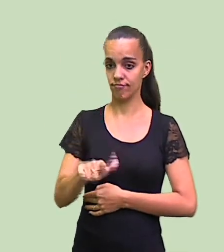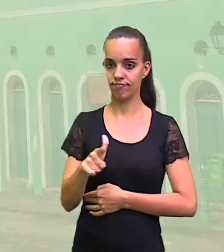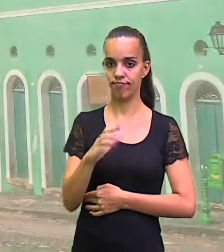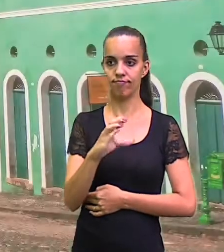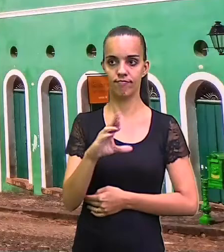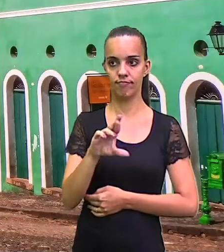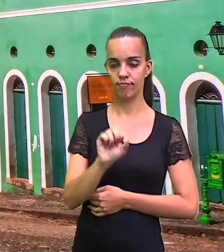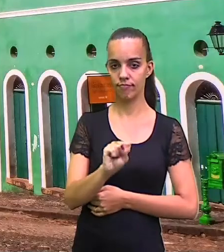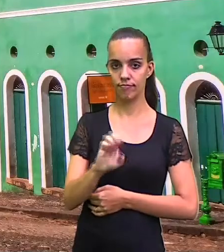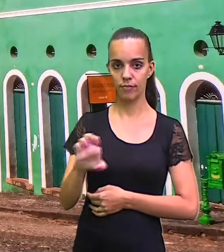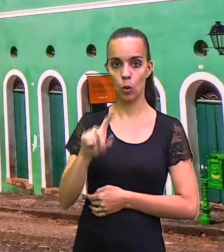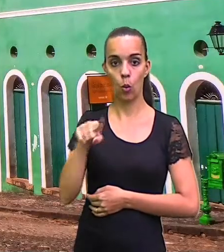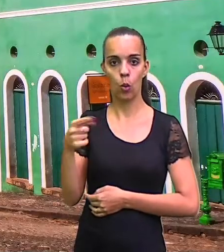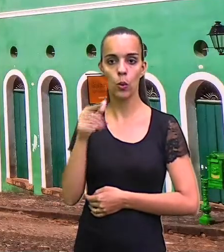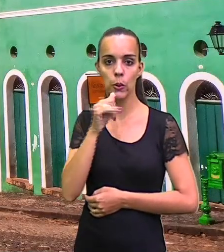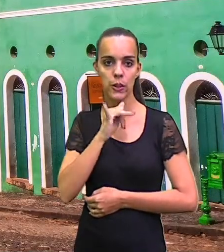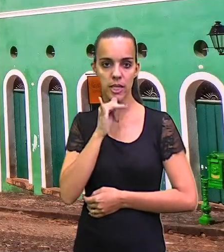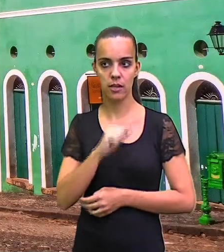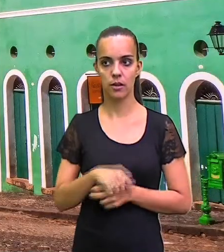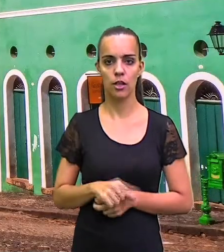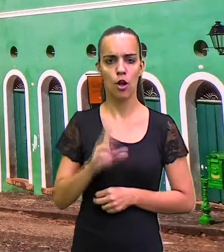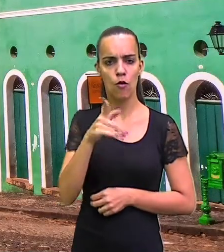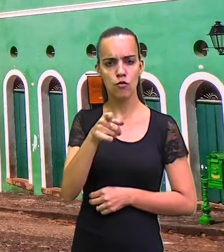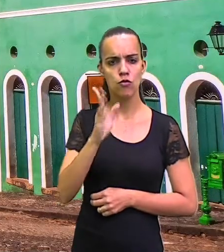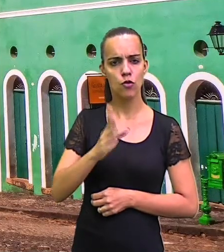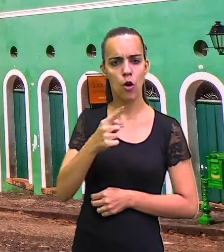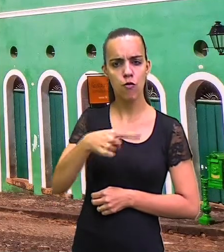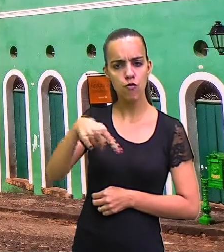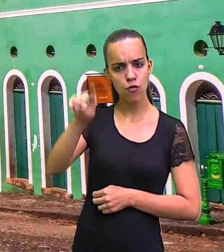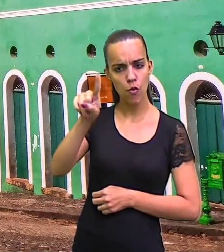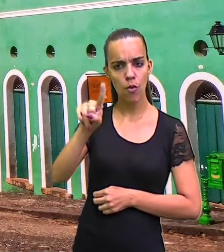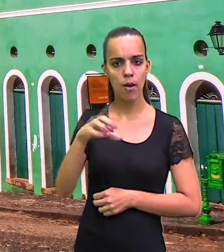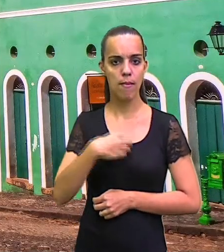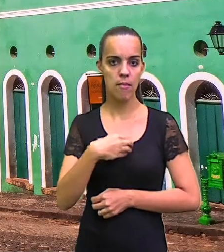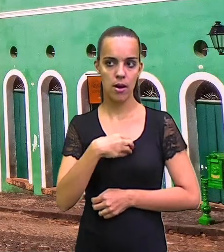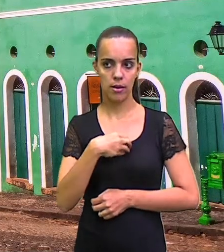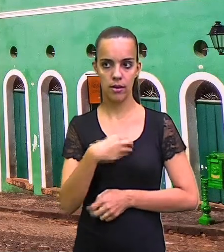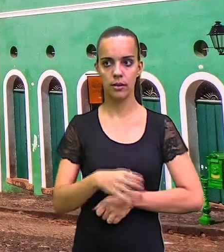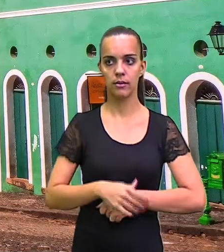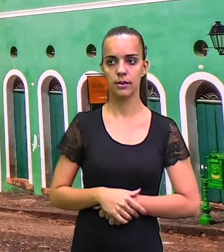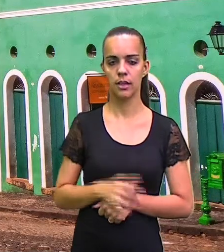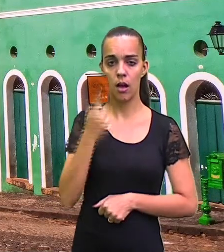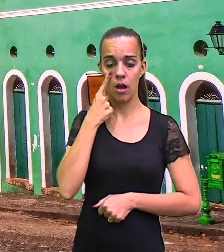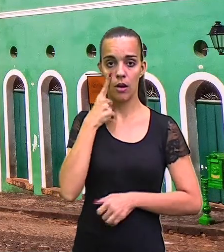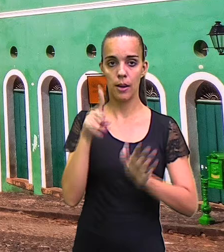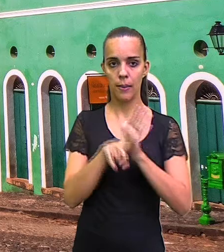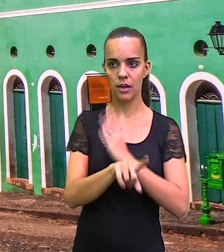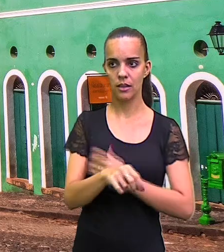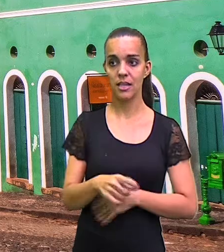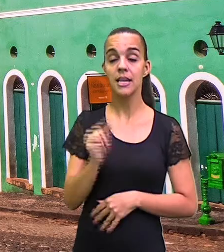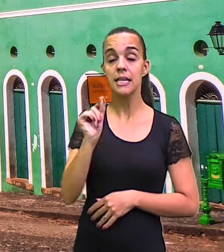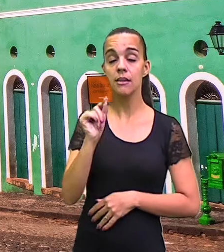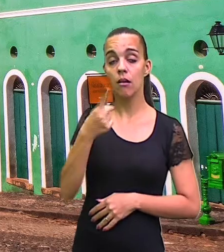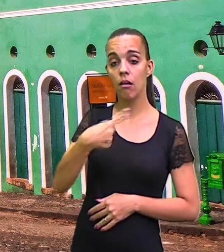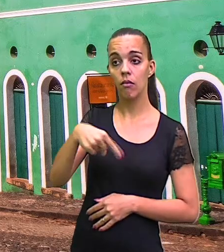Outro exemplo. Você já foi à Bahia? Teste da pergunta. Quem